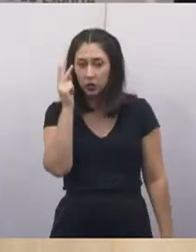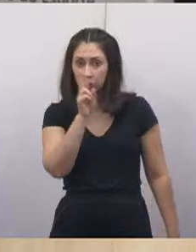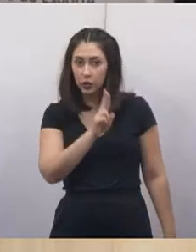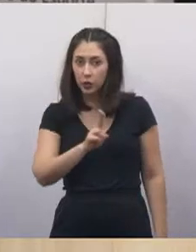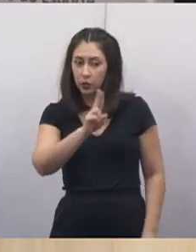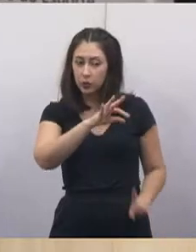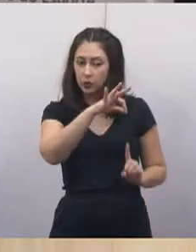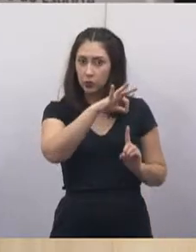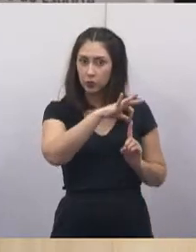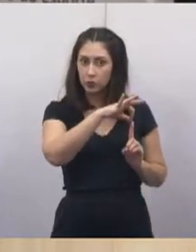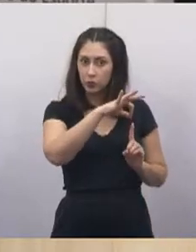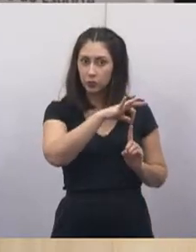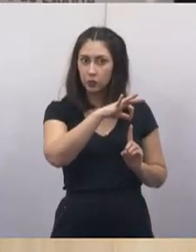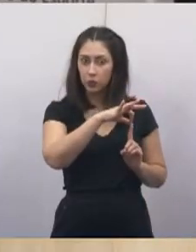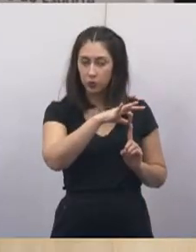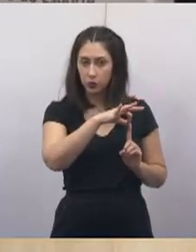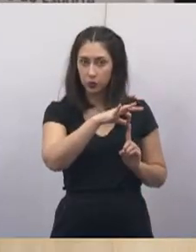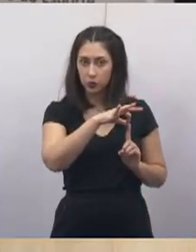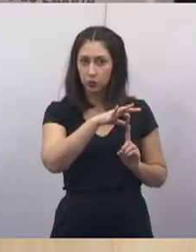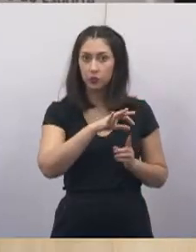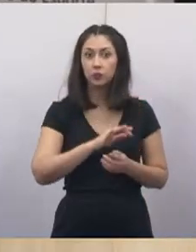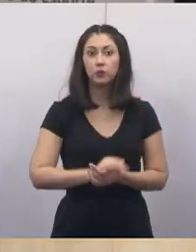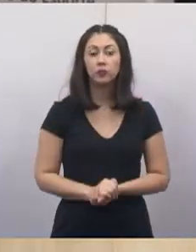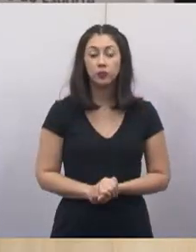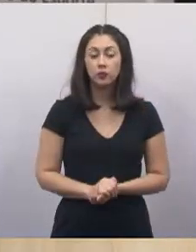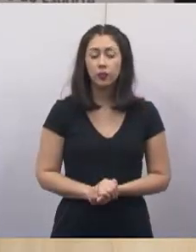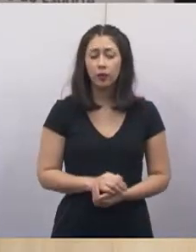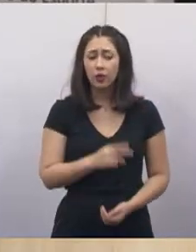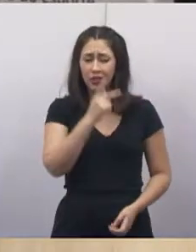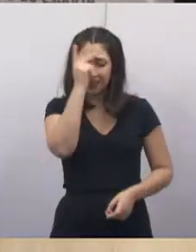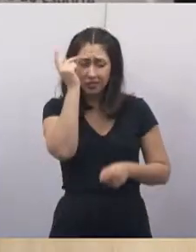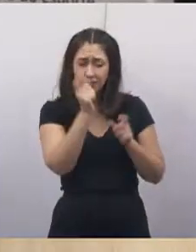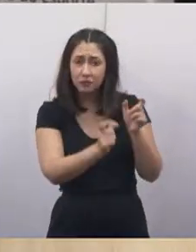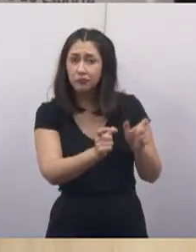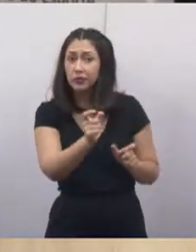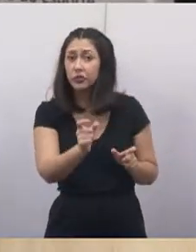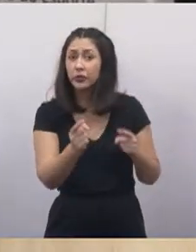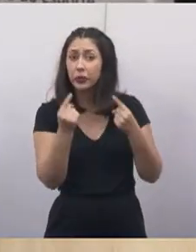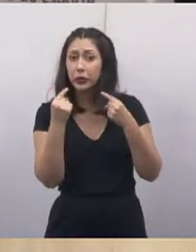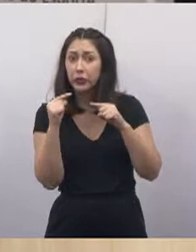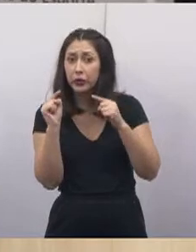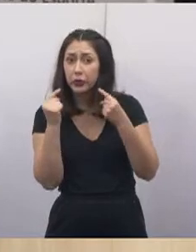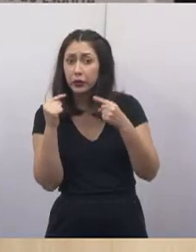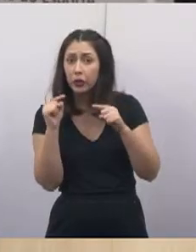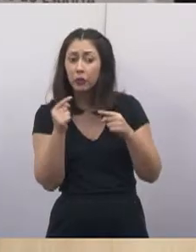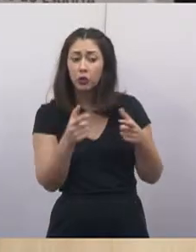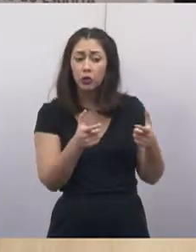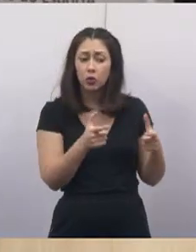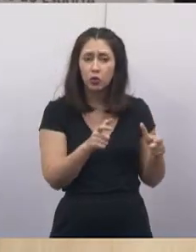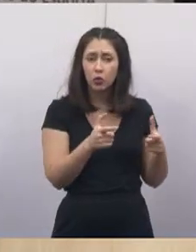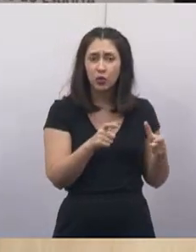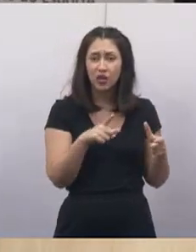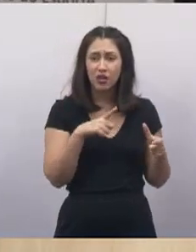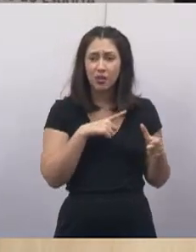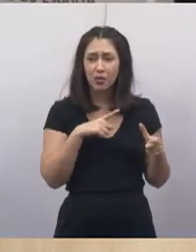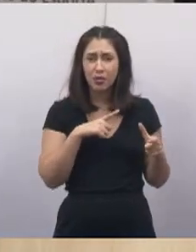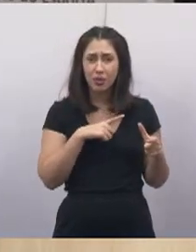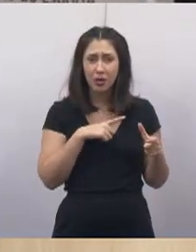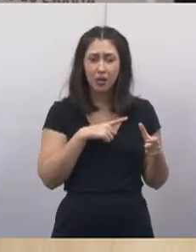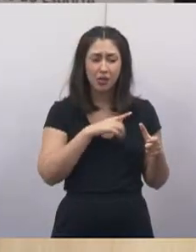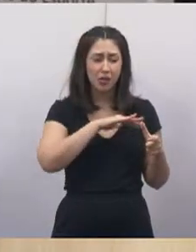ponto de ônibus ali existente. Eles relatam que o local apresenta ondulações e